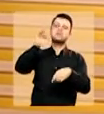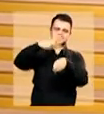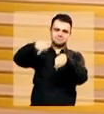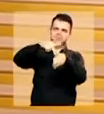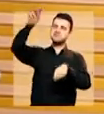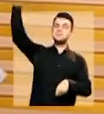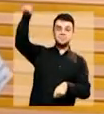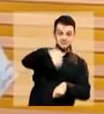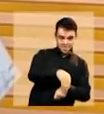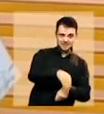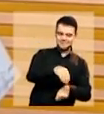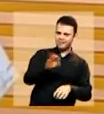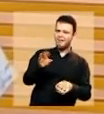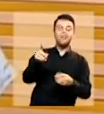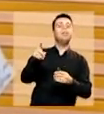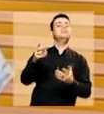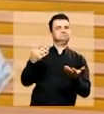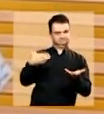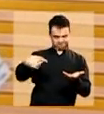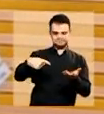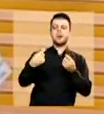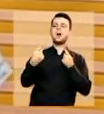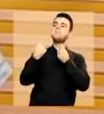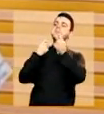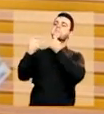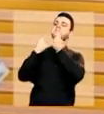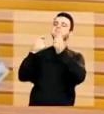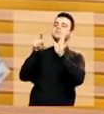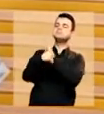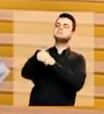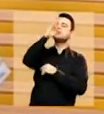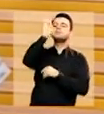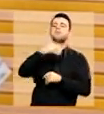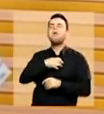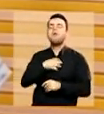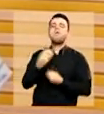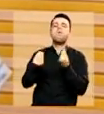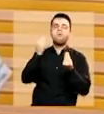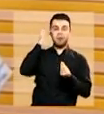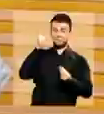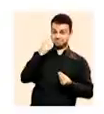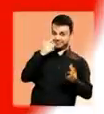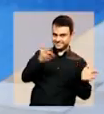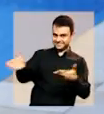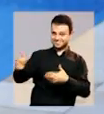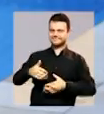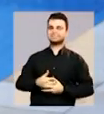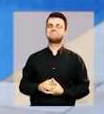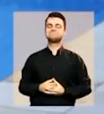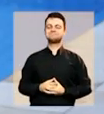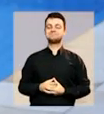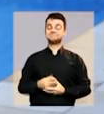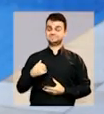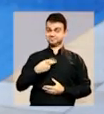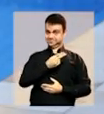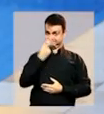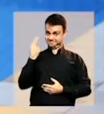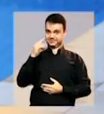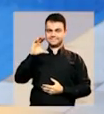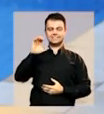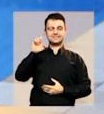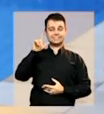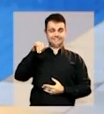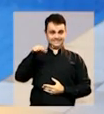foi encontrá-la para saber o que ela veio fazer no Brasil, o que ela está achando dessa experiência. Você confere agora. Eu me chamo